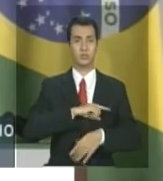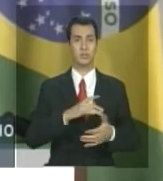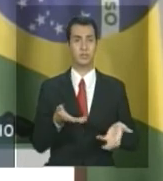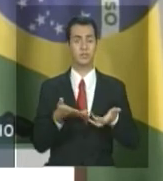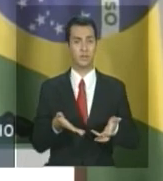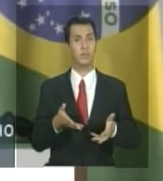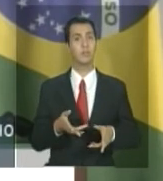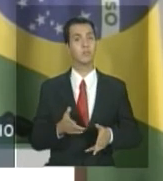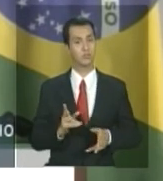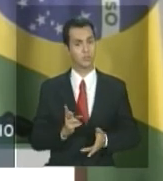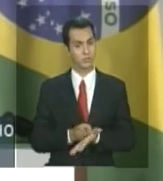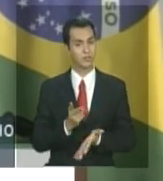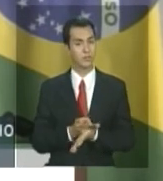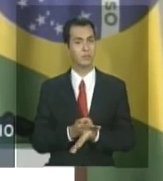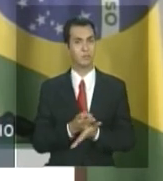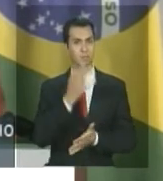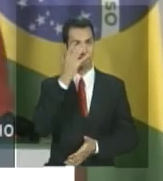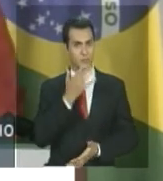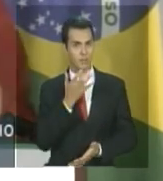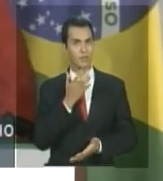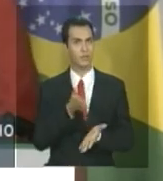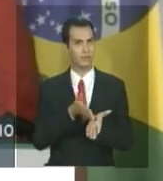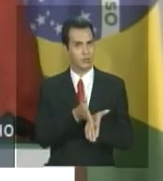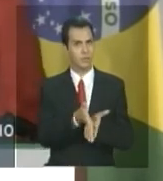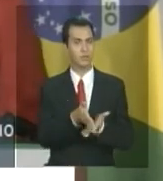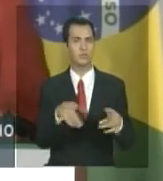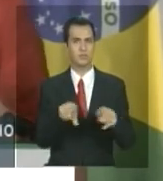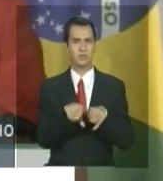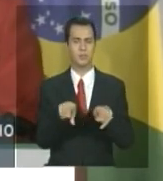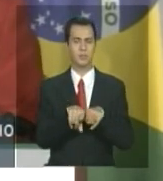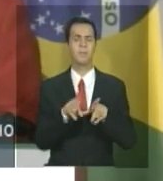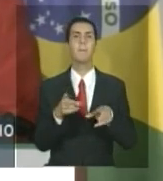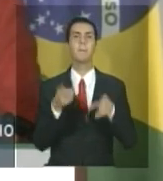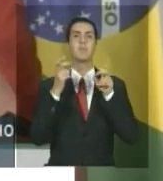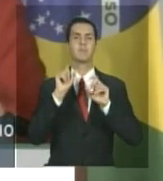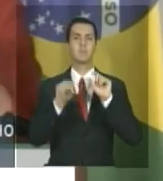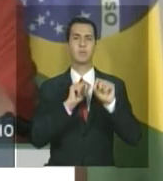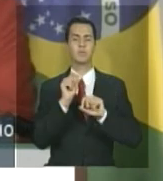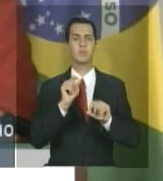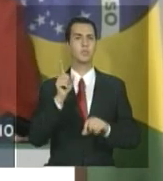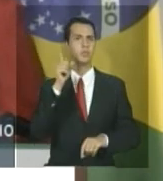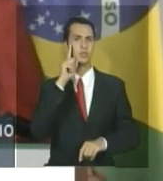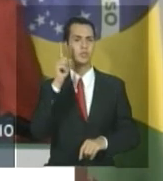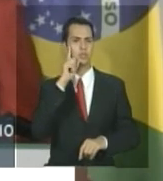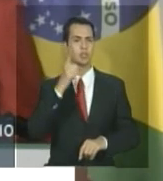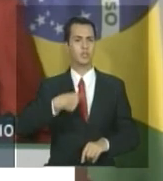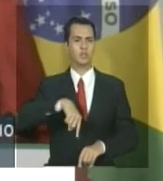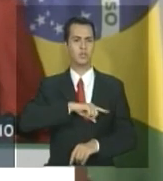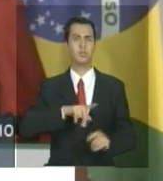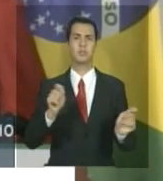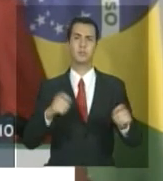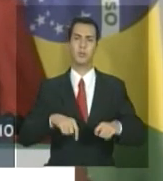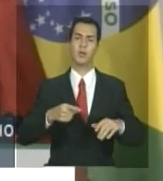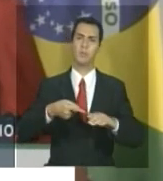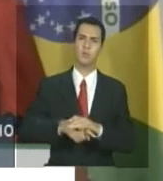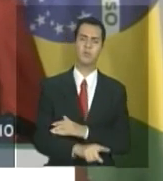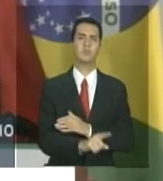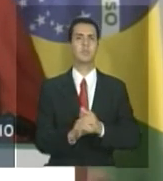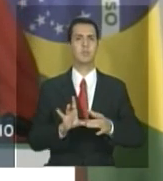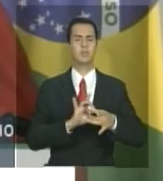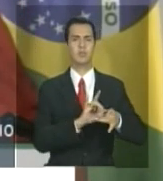com seriedade e, ao mesmo tempo, percebendo que, a cada dia, nós aprofundamos nossas